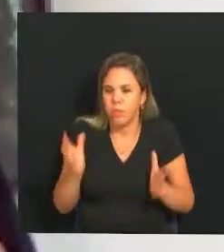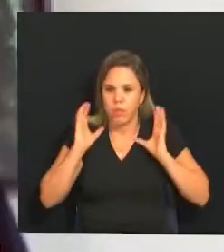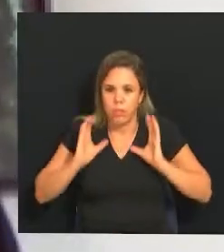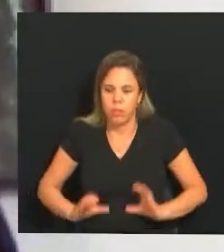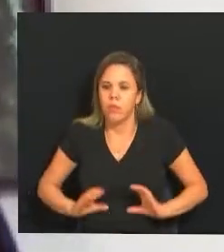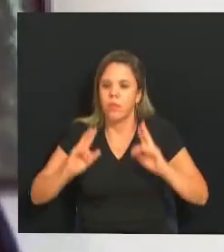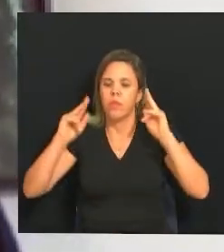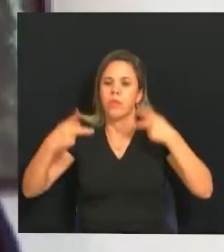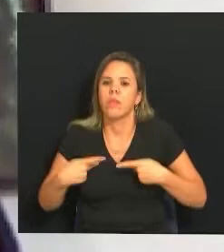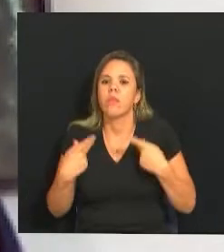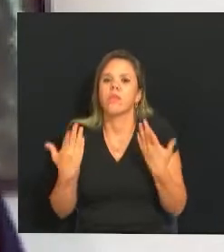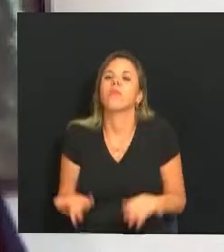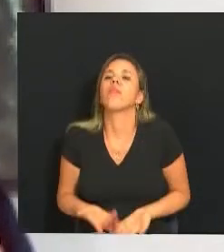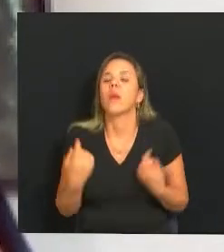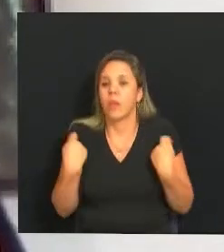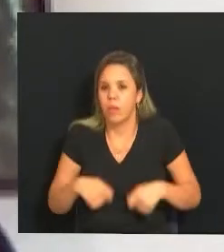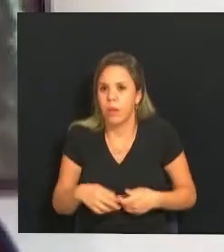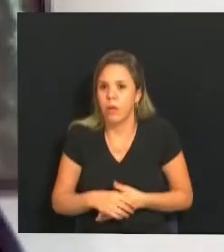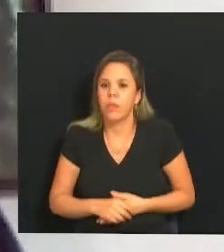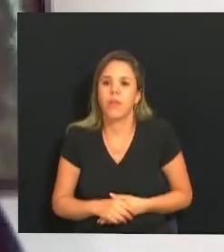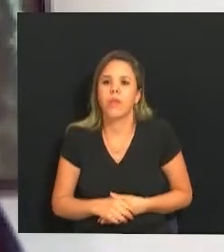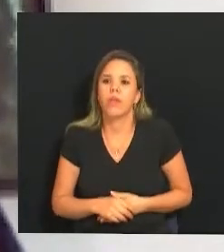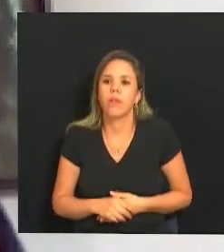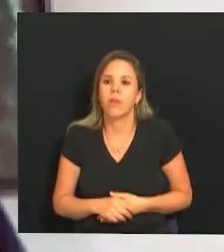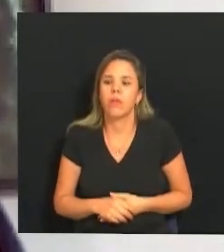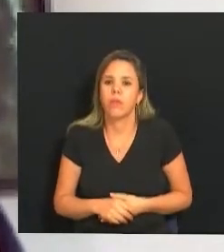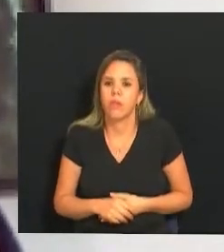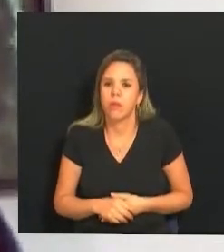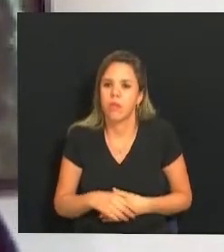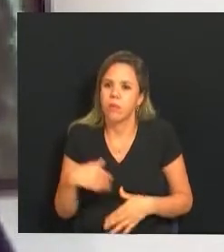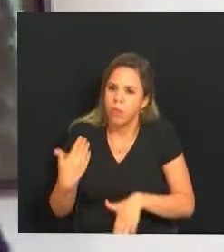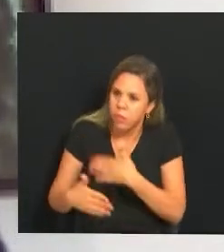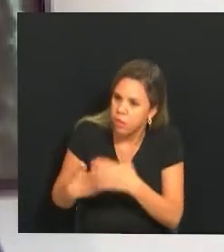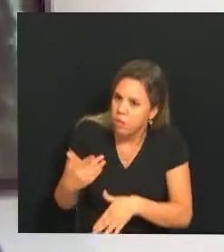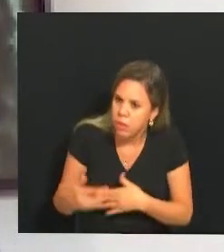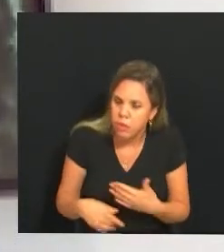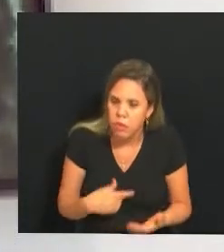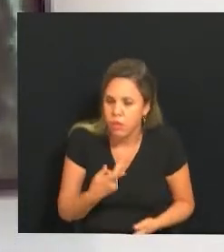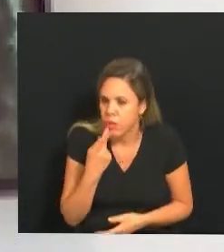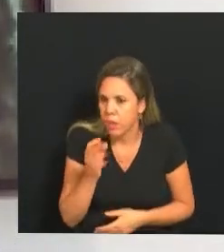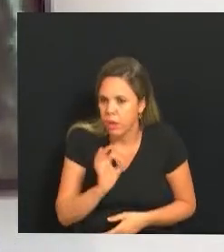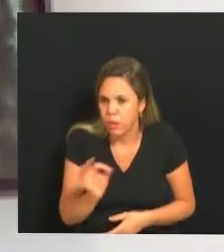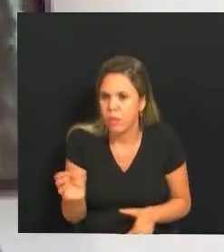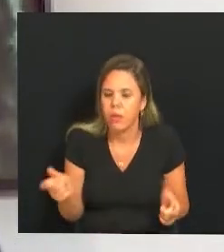comportamento humano que a gente precisa, muita mudança em termos de processo produtivo, porque a gente não está falando